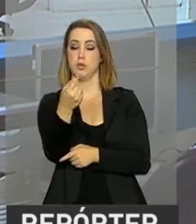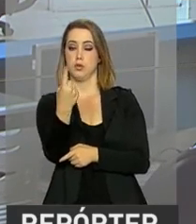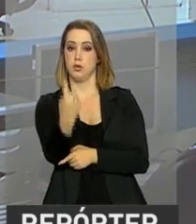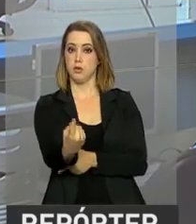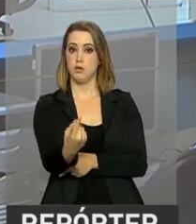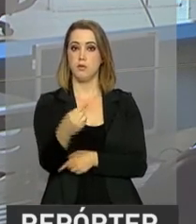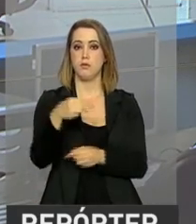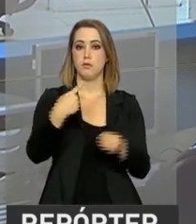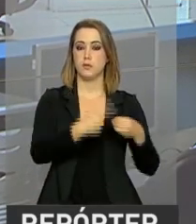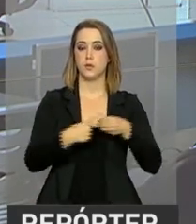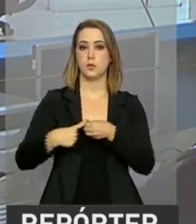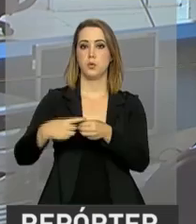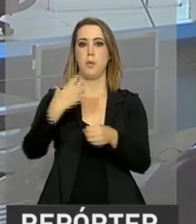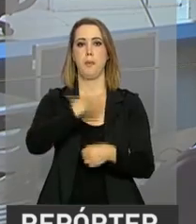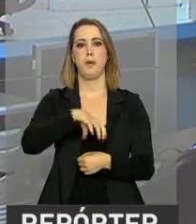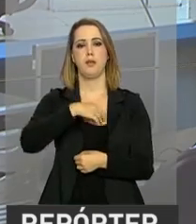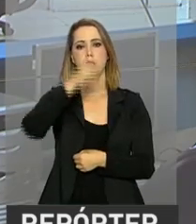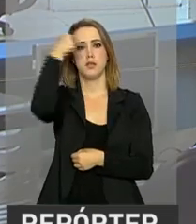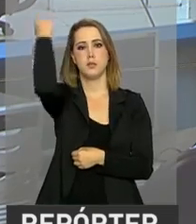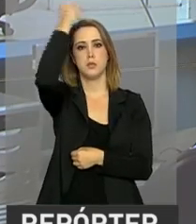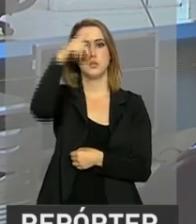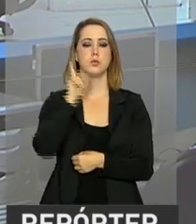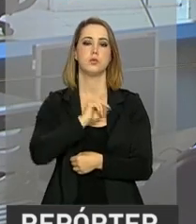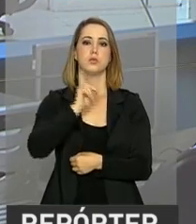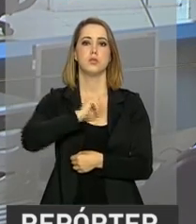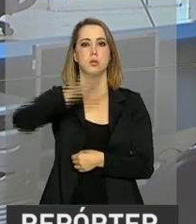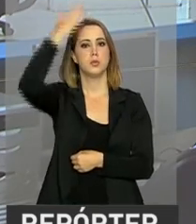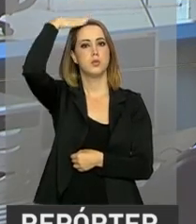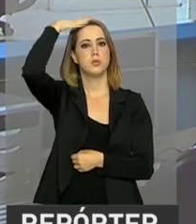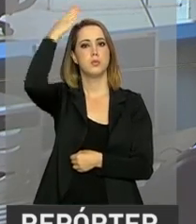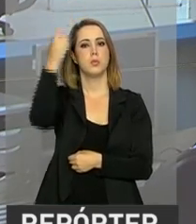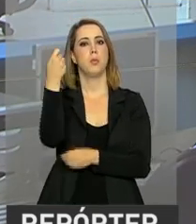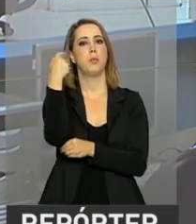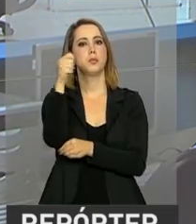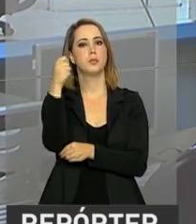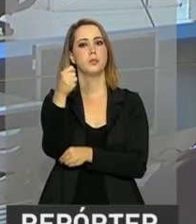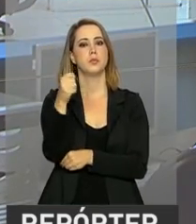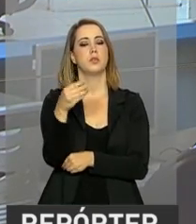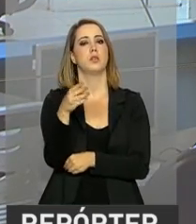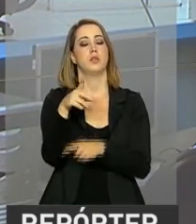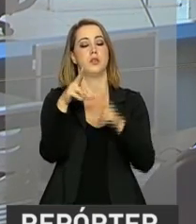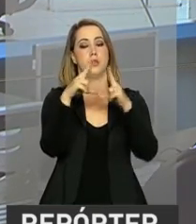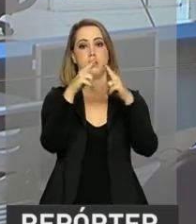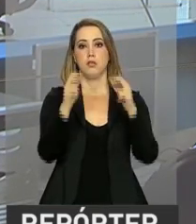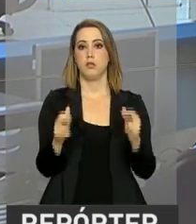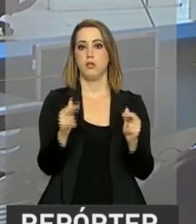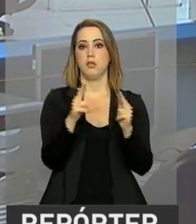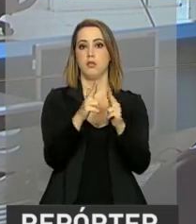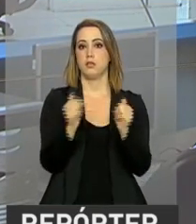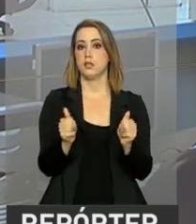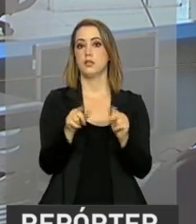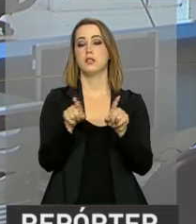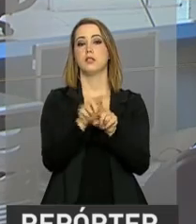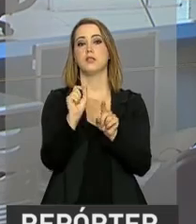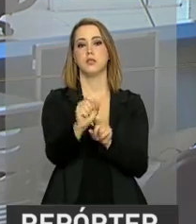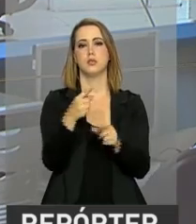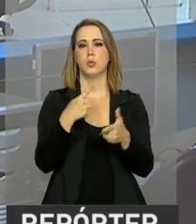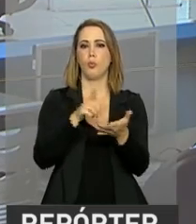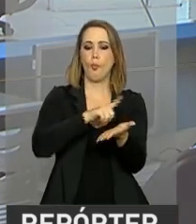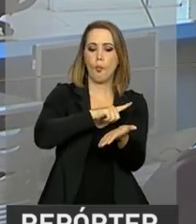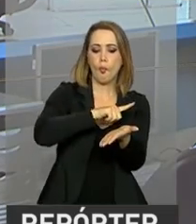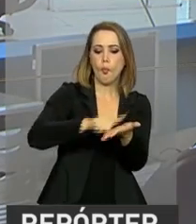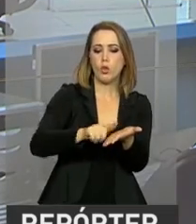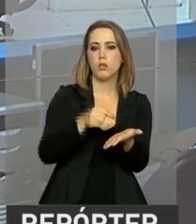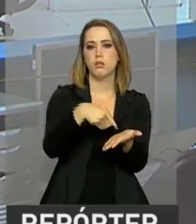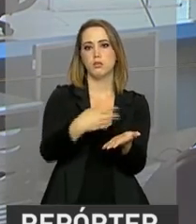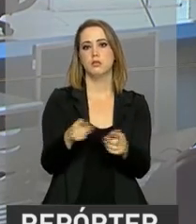da bahia do espírito santo minas gerais paraná rio grande do sul e santa catarina a estiagem causou prejuízos nos estados